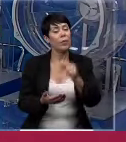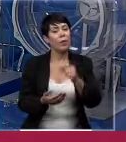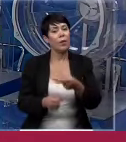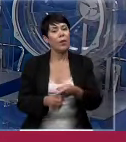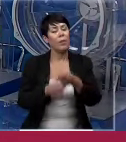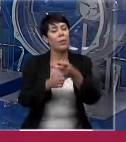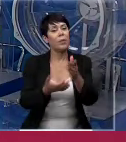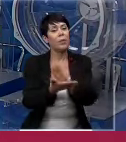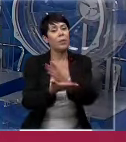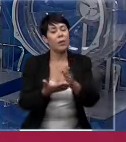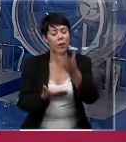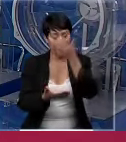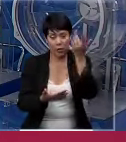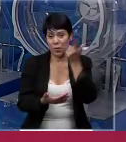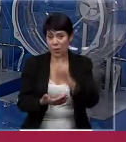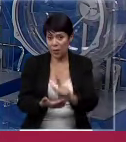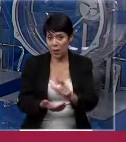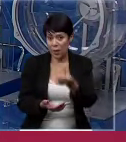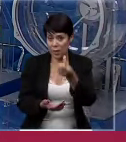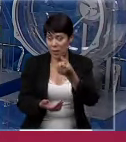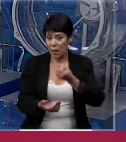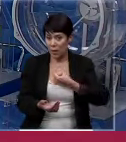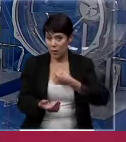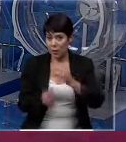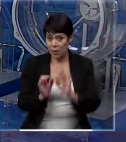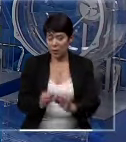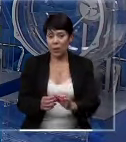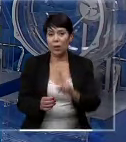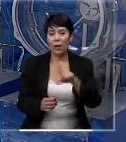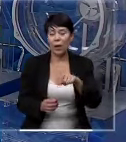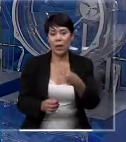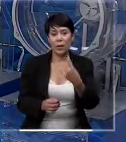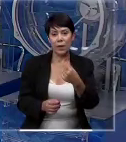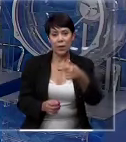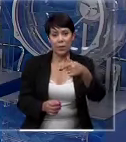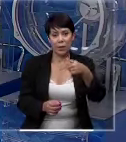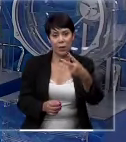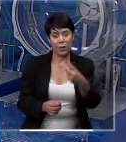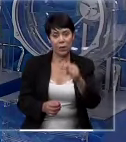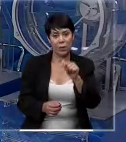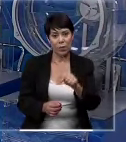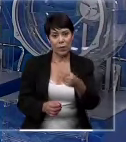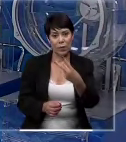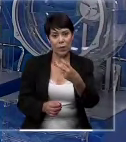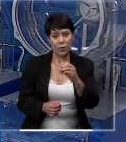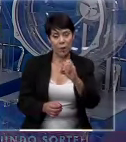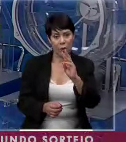o prêmio que será dividido entre os acertadores das seis dezenas é de